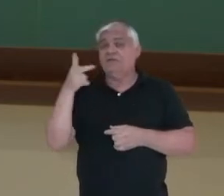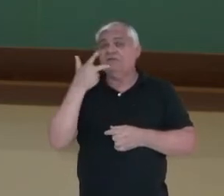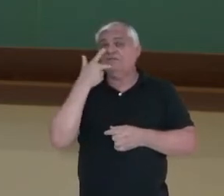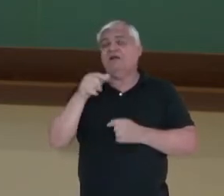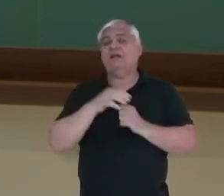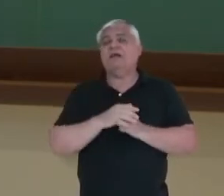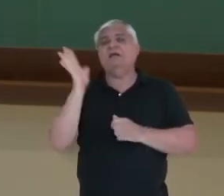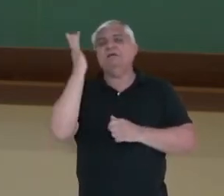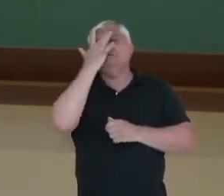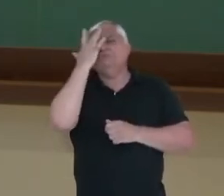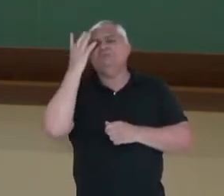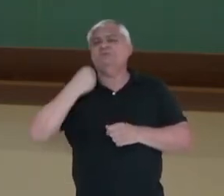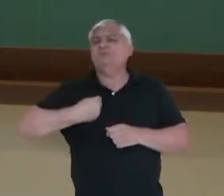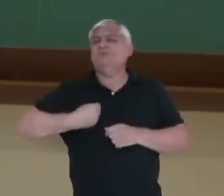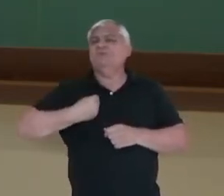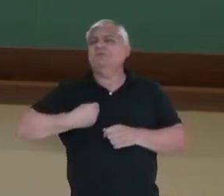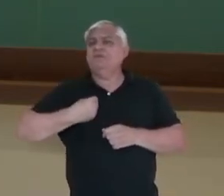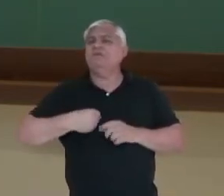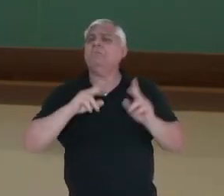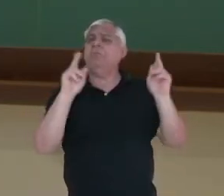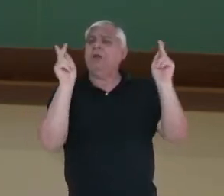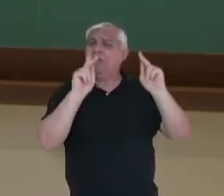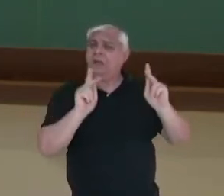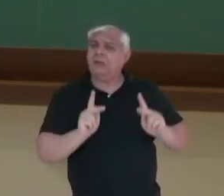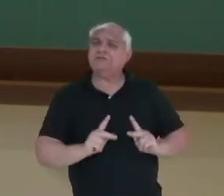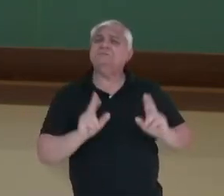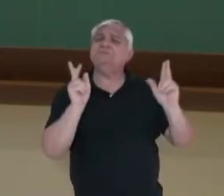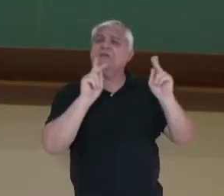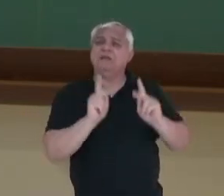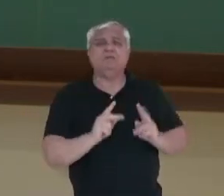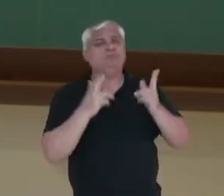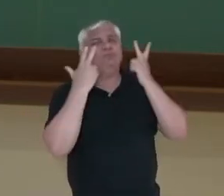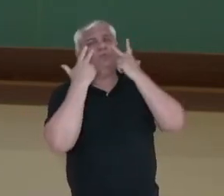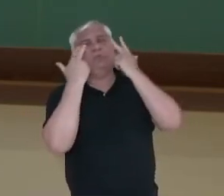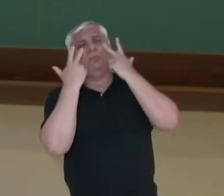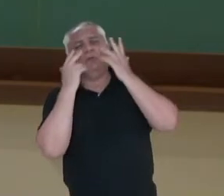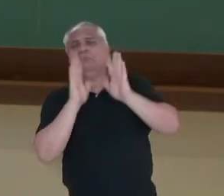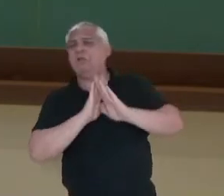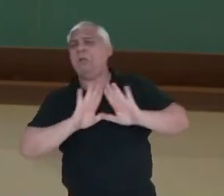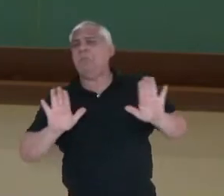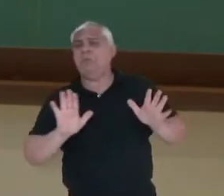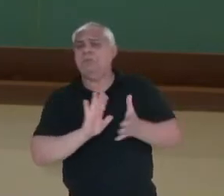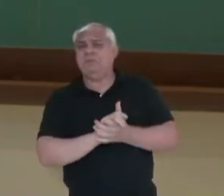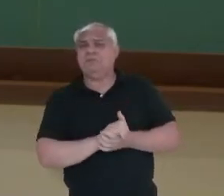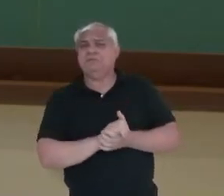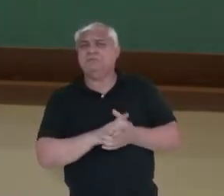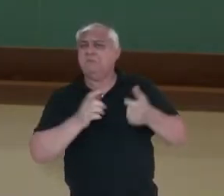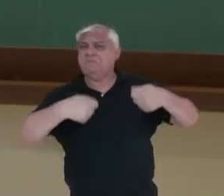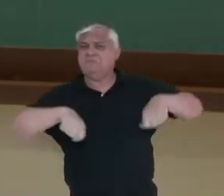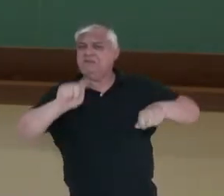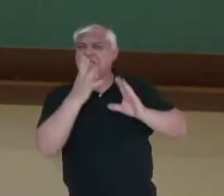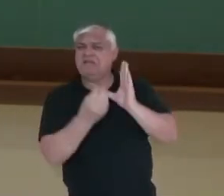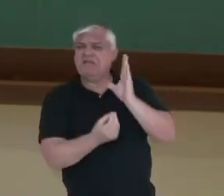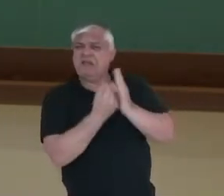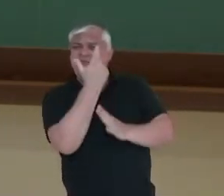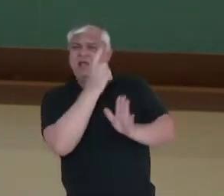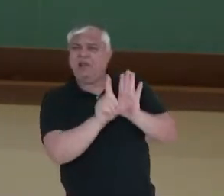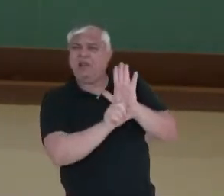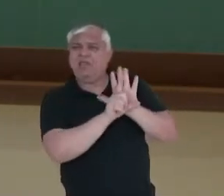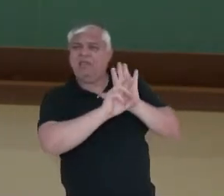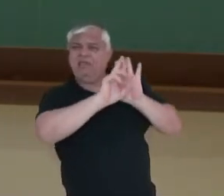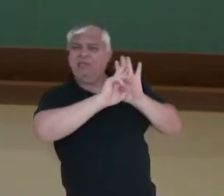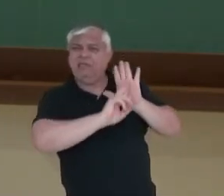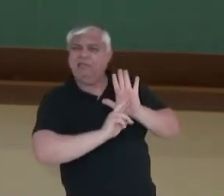viviam até que no estado de relativa paz. Tá bom, então qual que é a necessidade de criar leis, de criar regras,